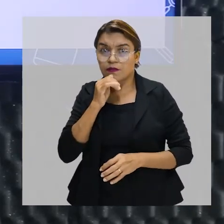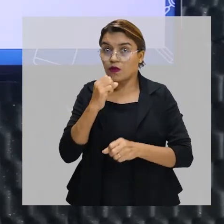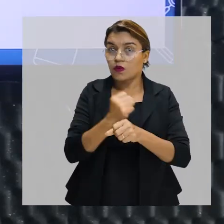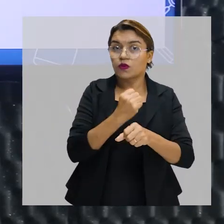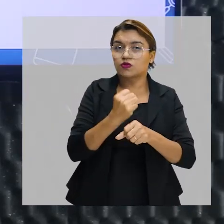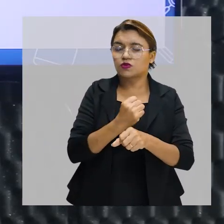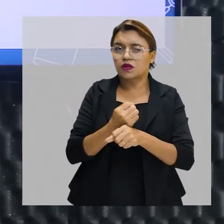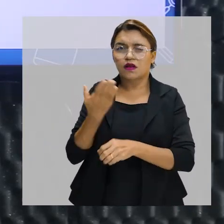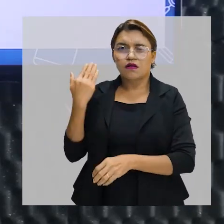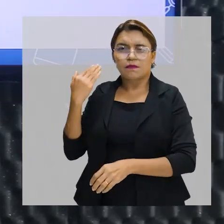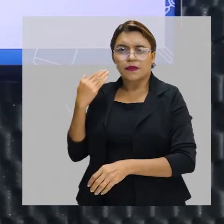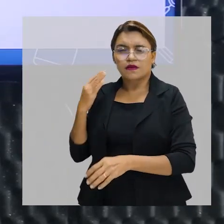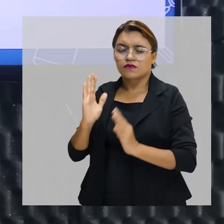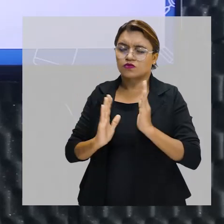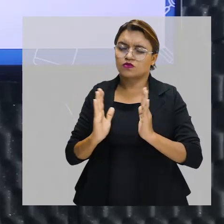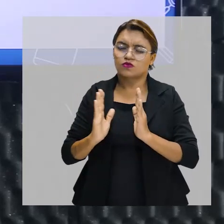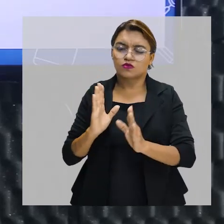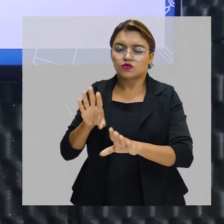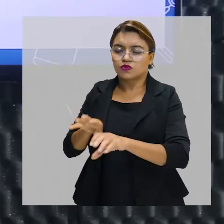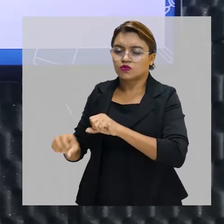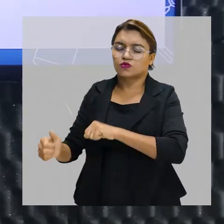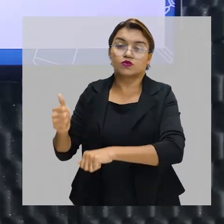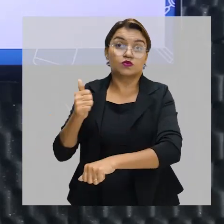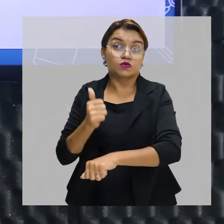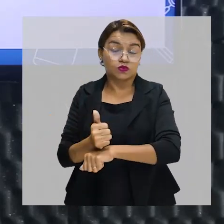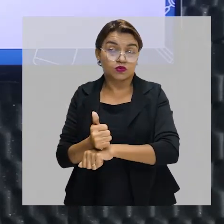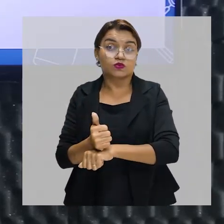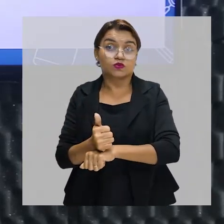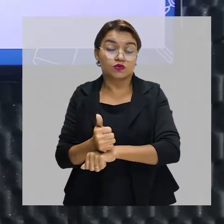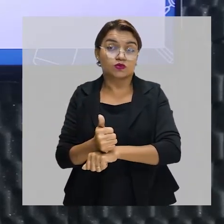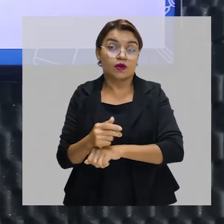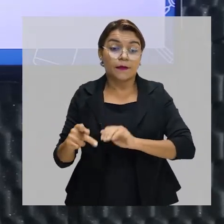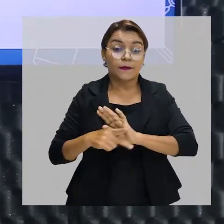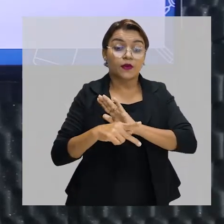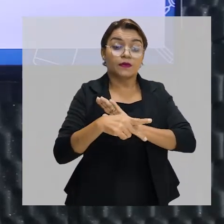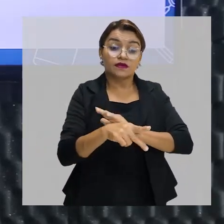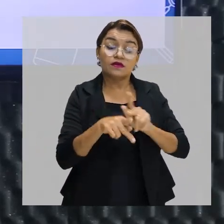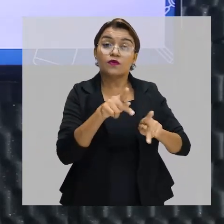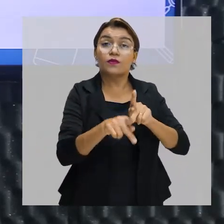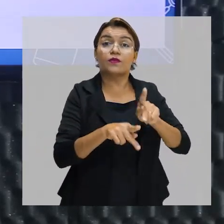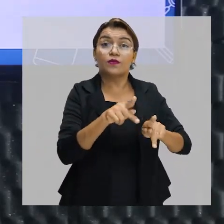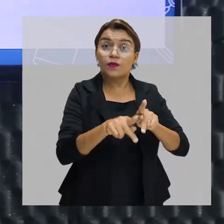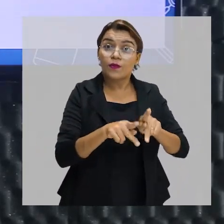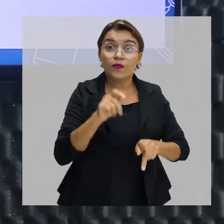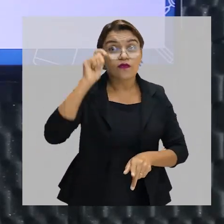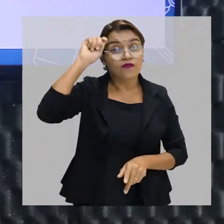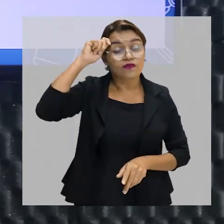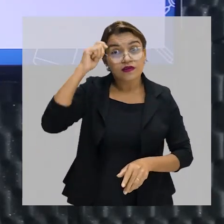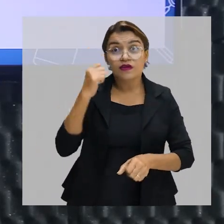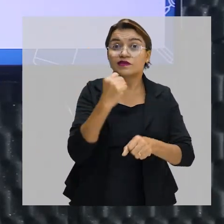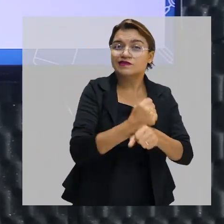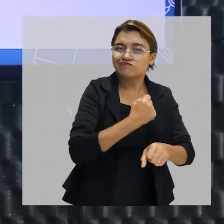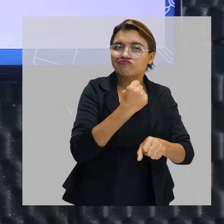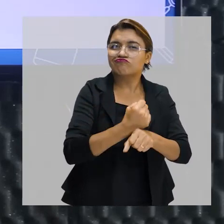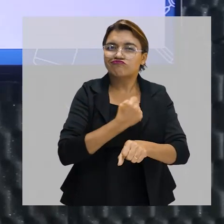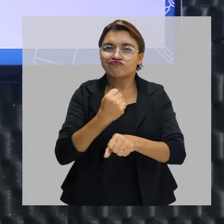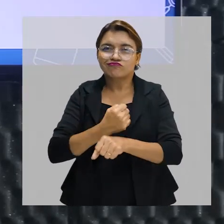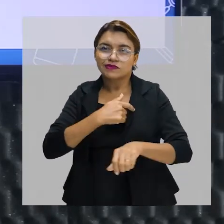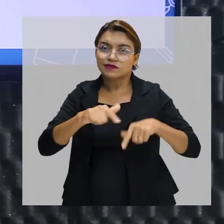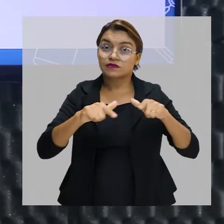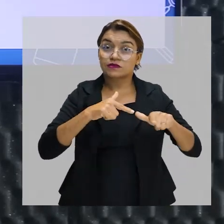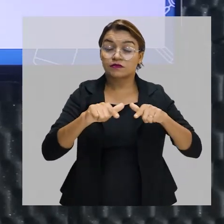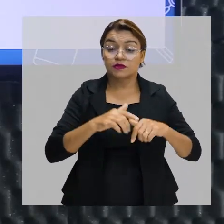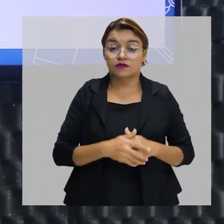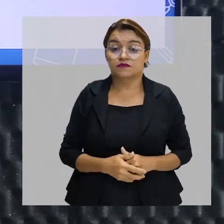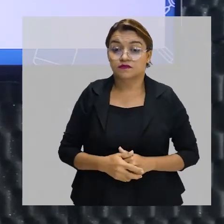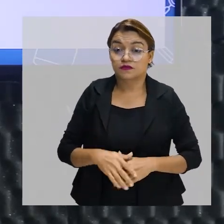colonização, com essas mãos, né? Foi construída por essas mãos esculturais. As mãos esculturais